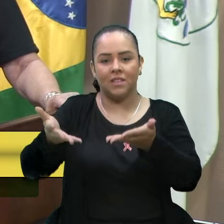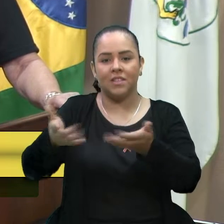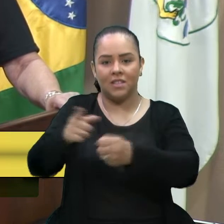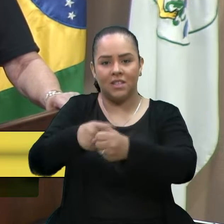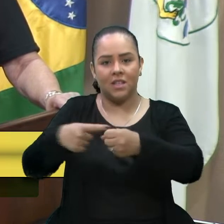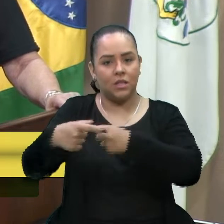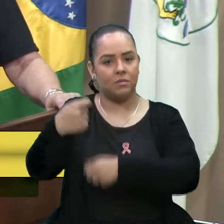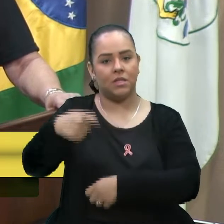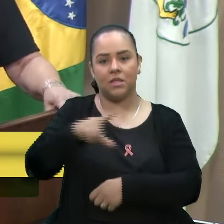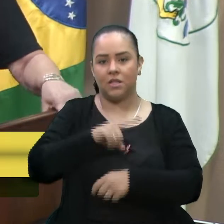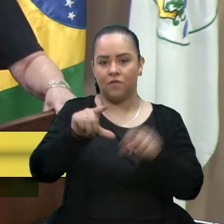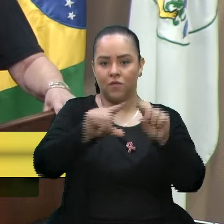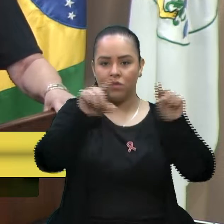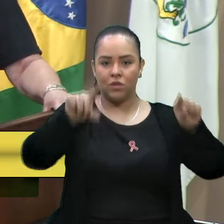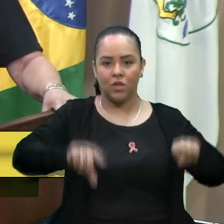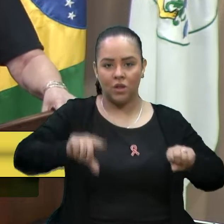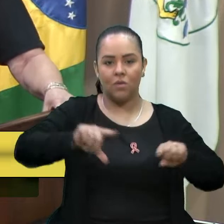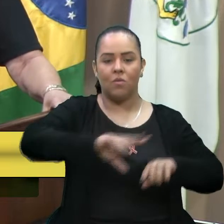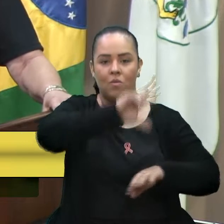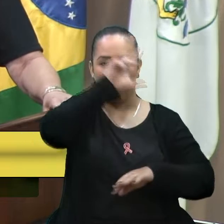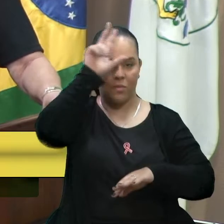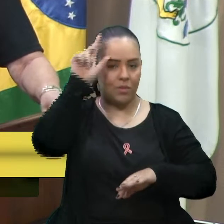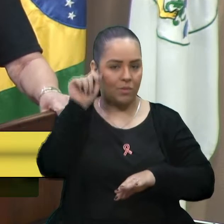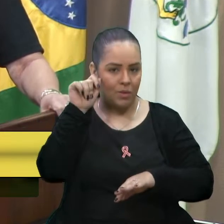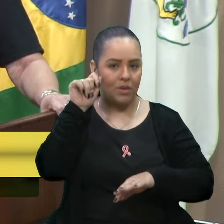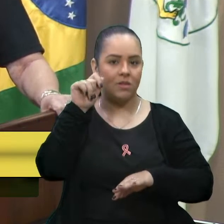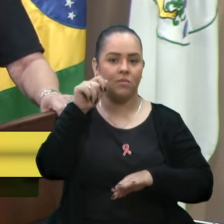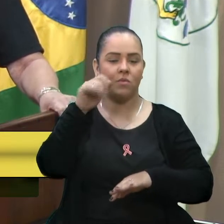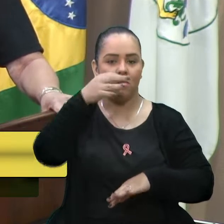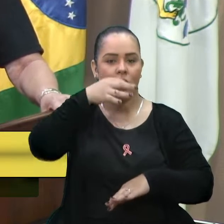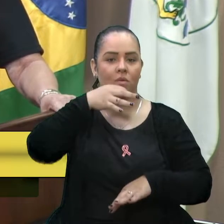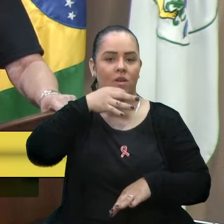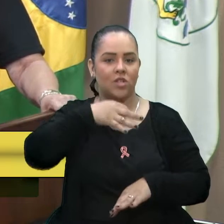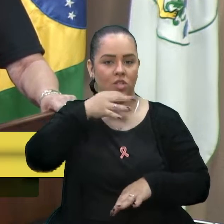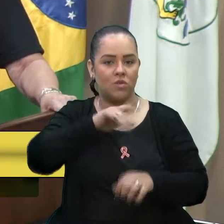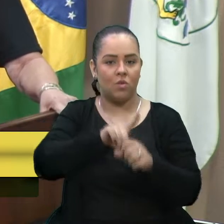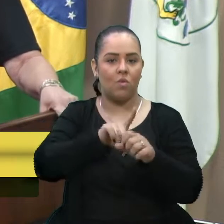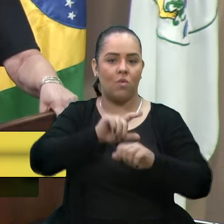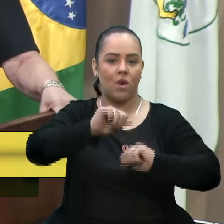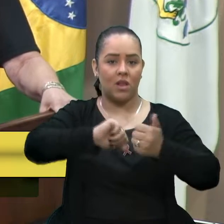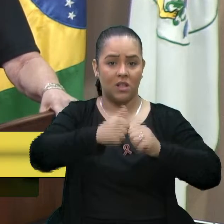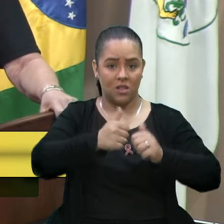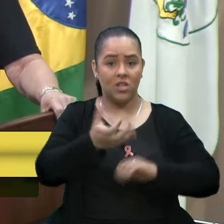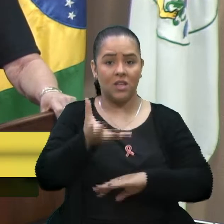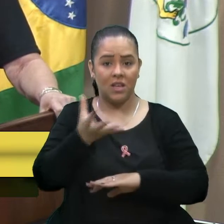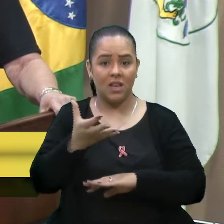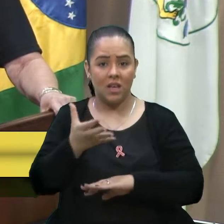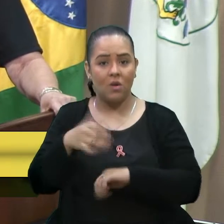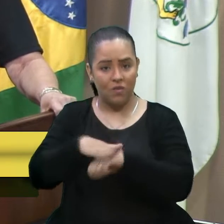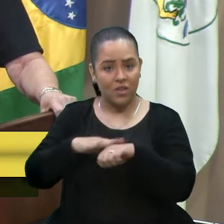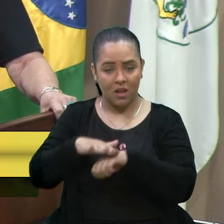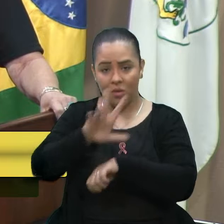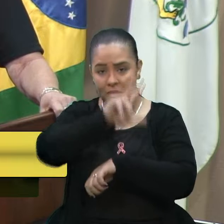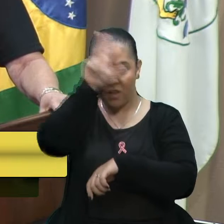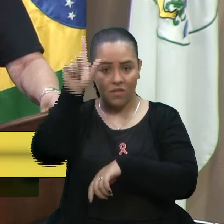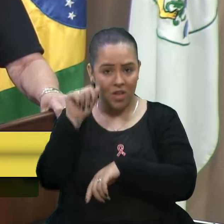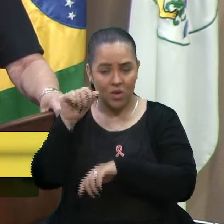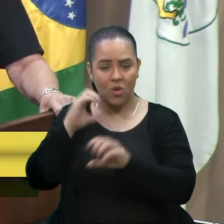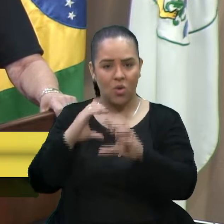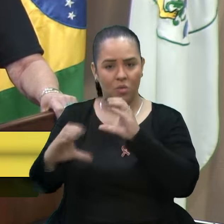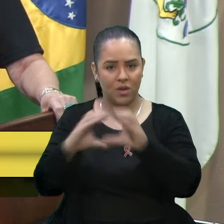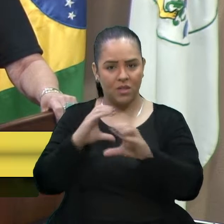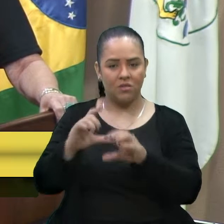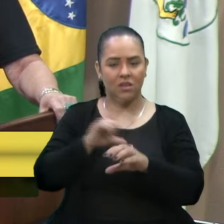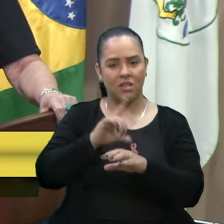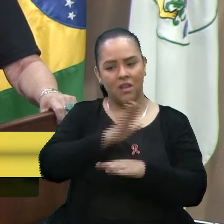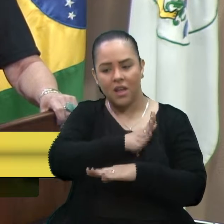qualidade. Esperamos receber do prefeito a comunicação de que envie para esta casa projeto